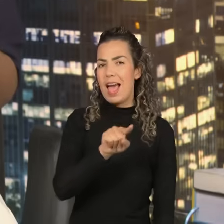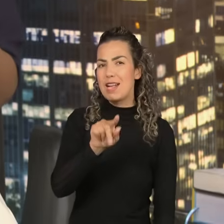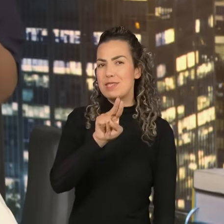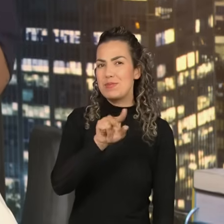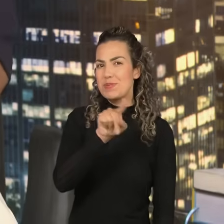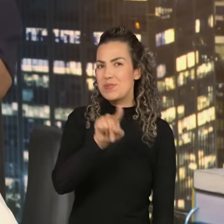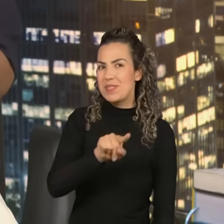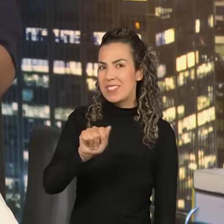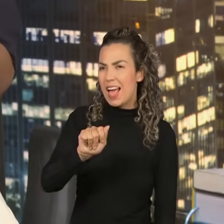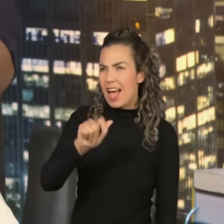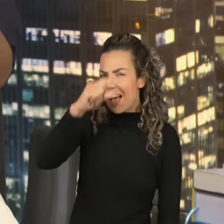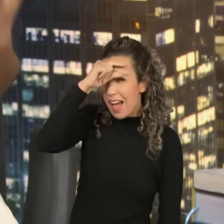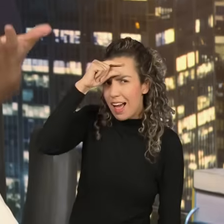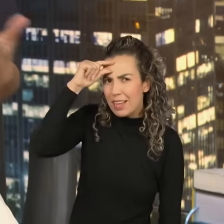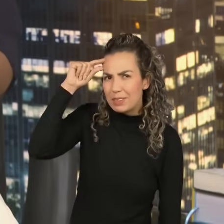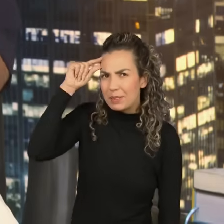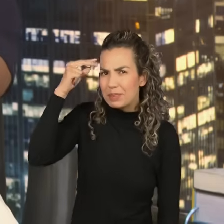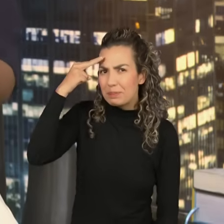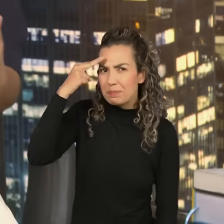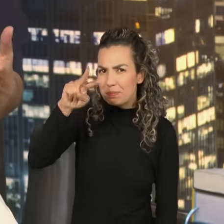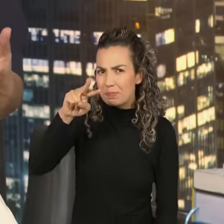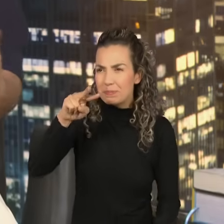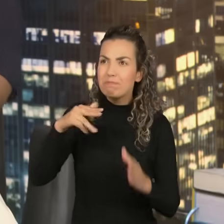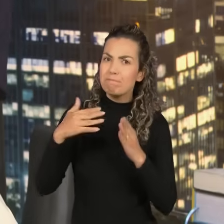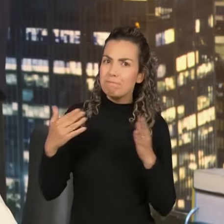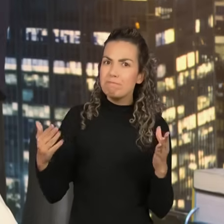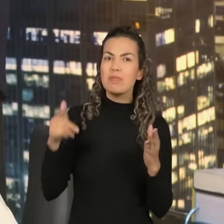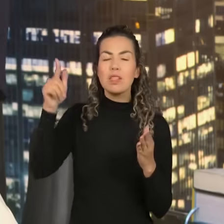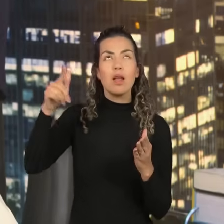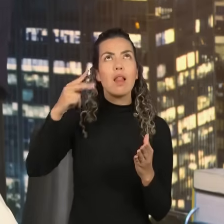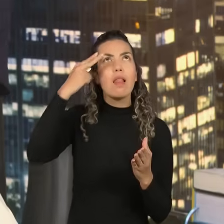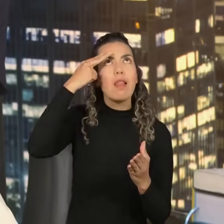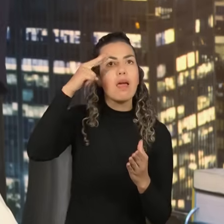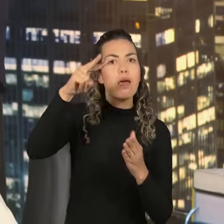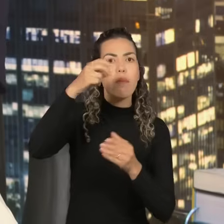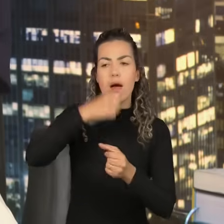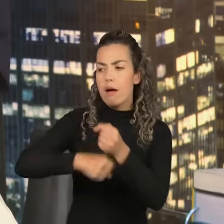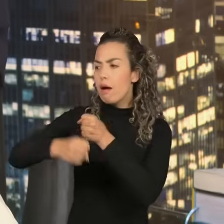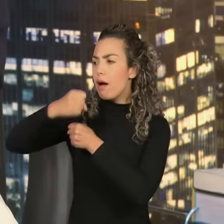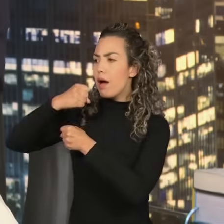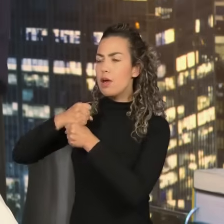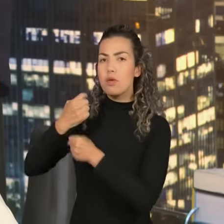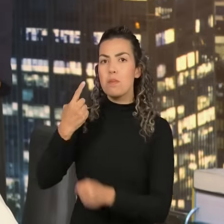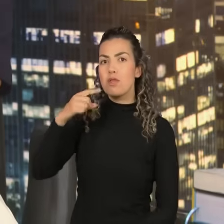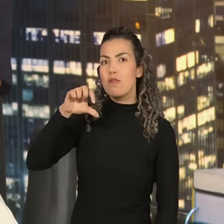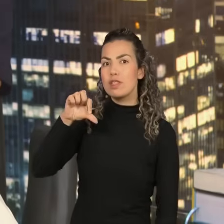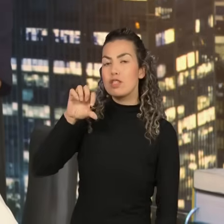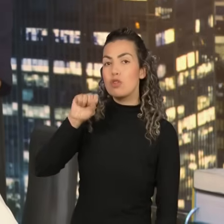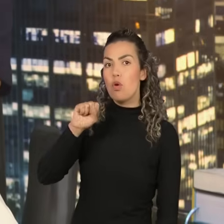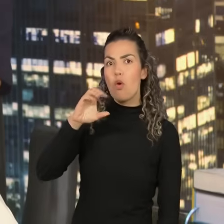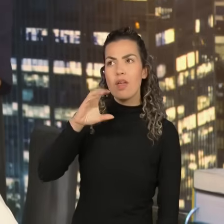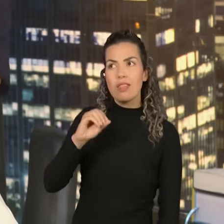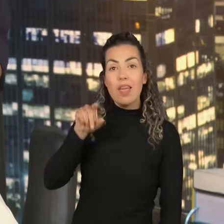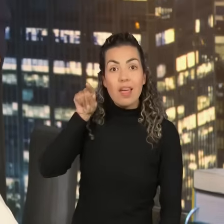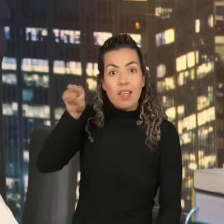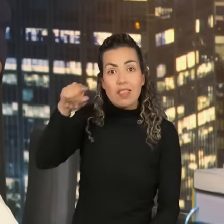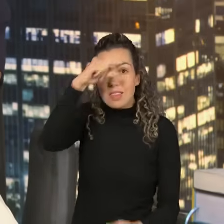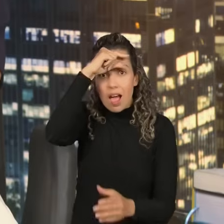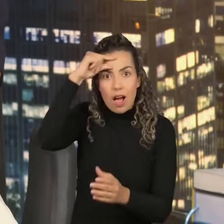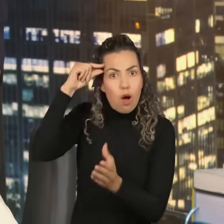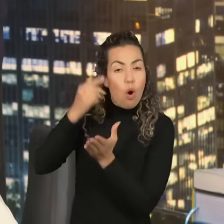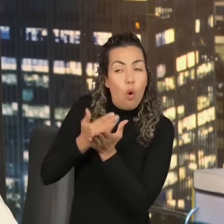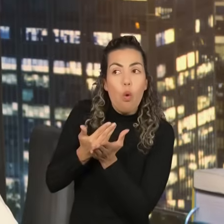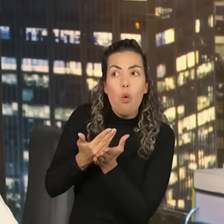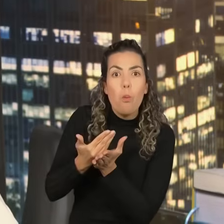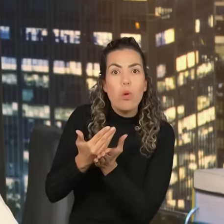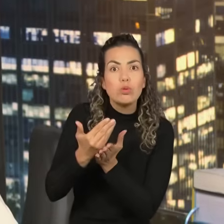caretice. E essa palavra nos transporta imediatamente para os anos 80, década em que Cazuza deu seus primeiros passos na